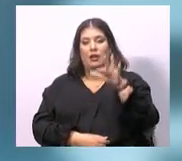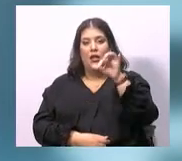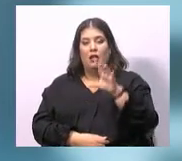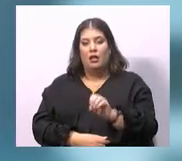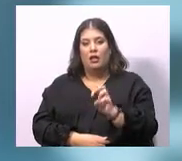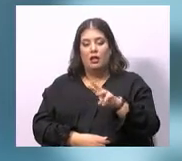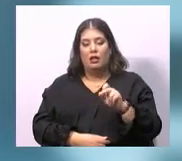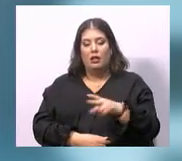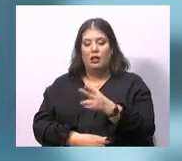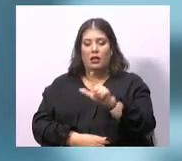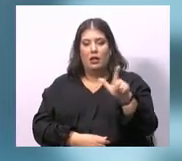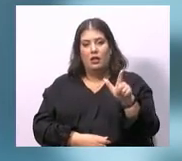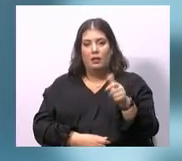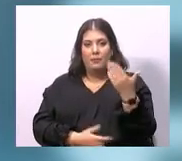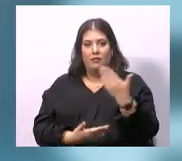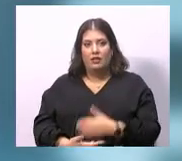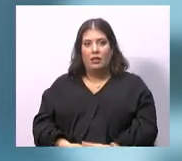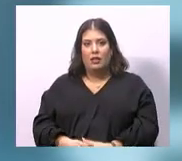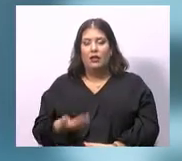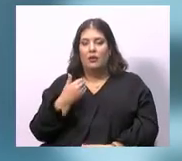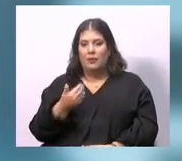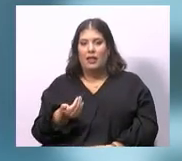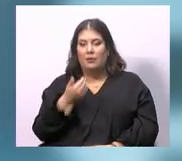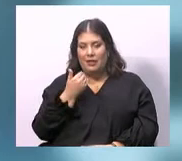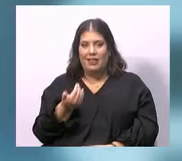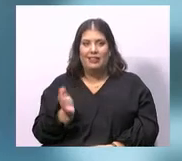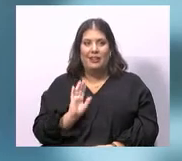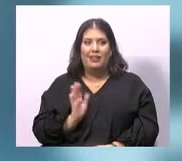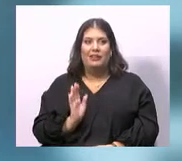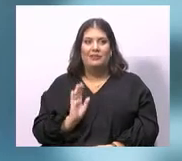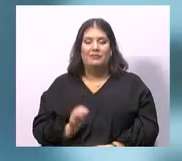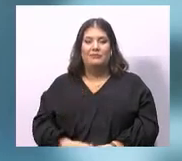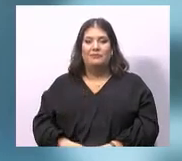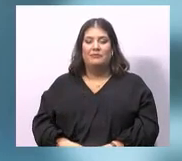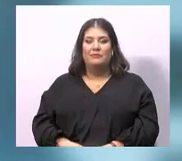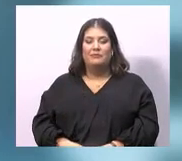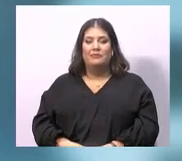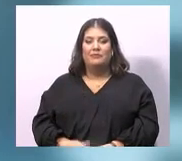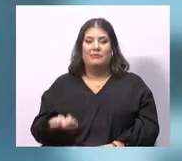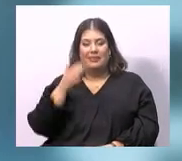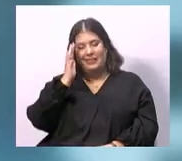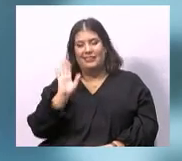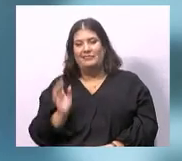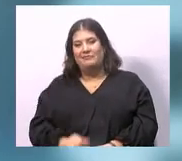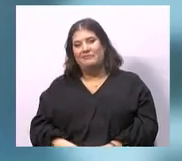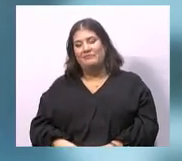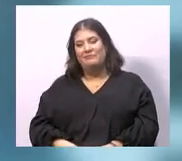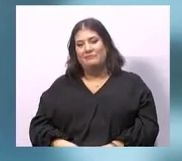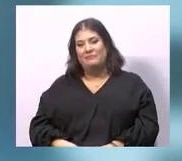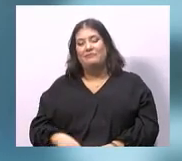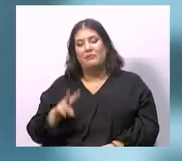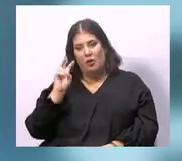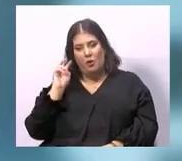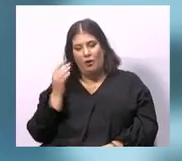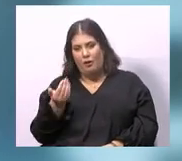Manuel Dias. Seja muito bem-vindo ao consultório. Obrigado. Olá, boa tarde. Boa tarde. Estamos a